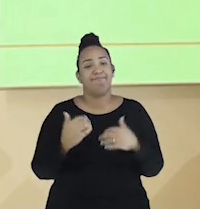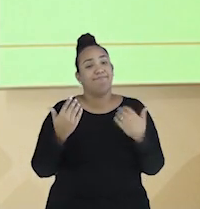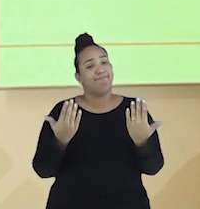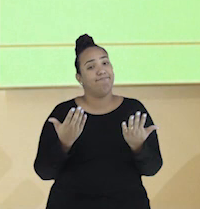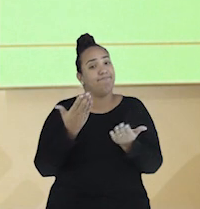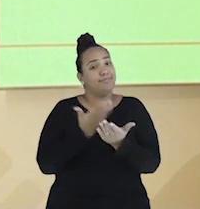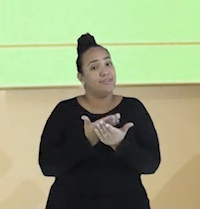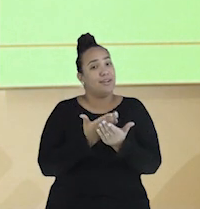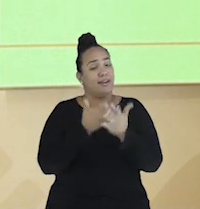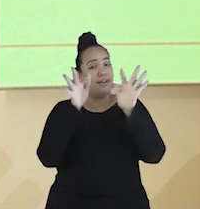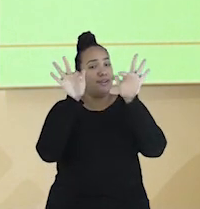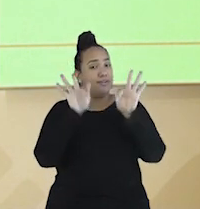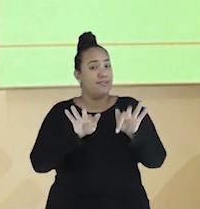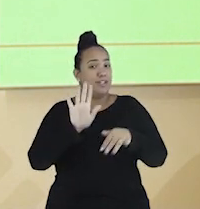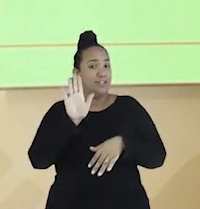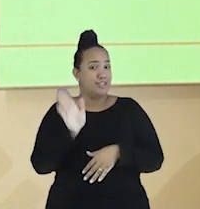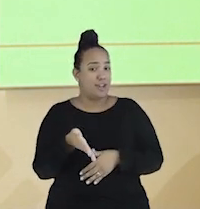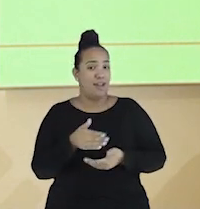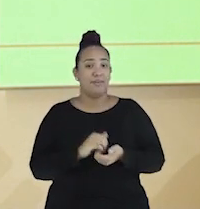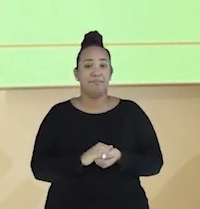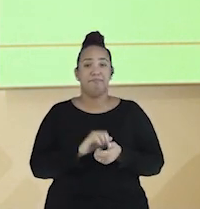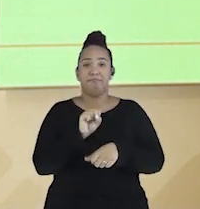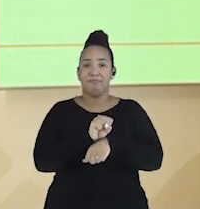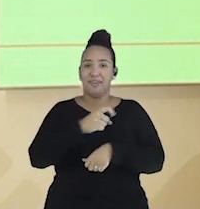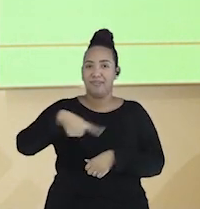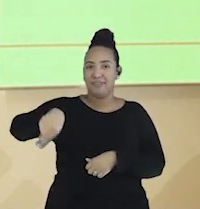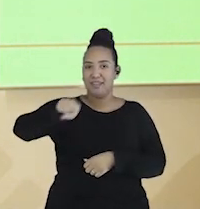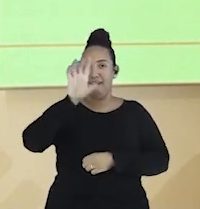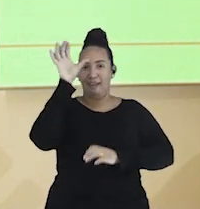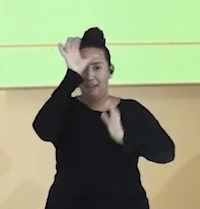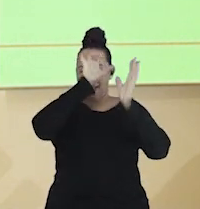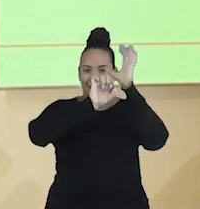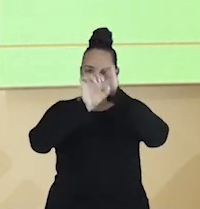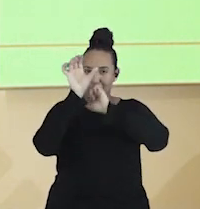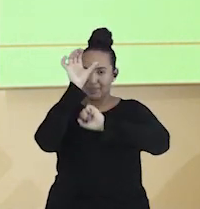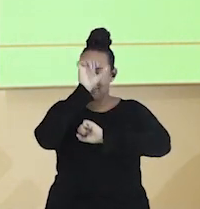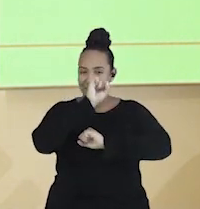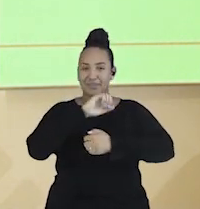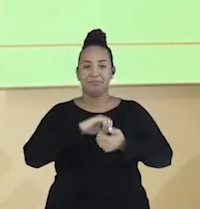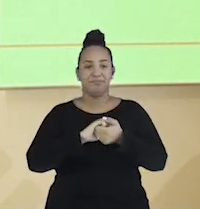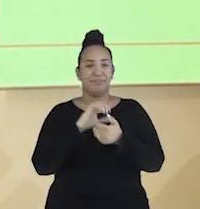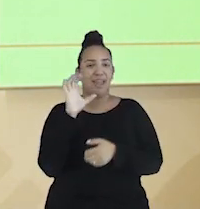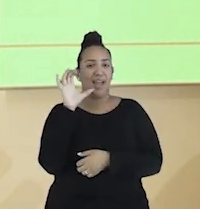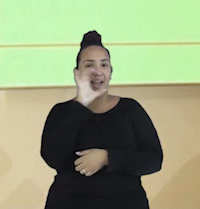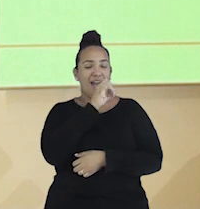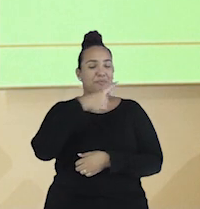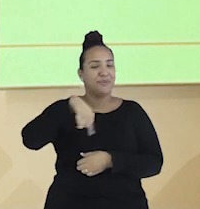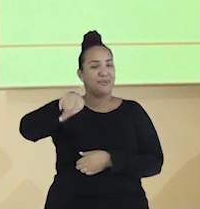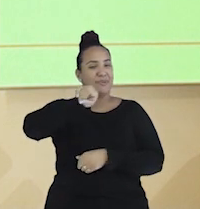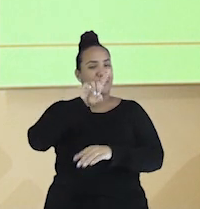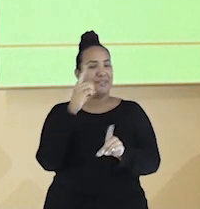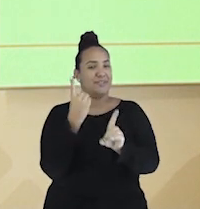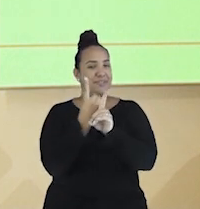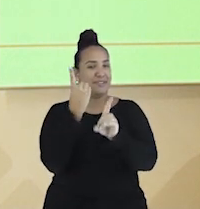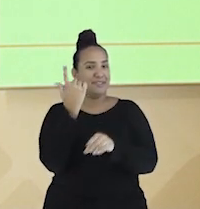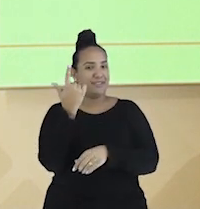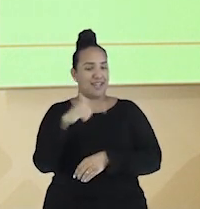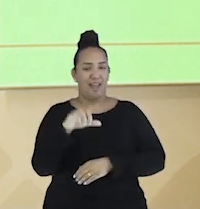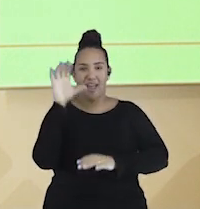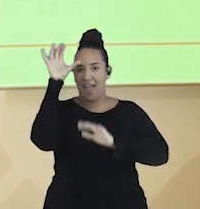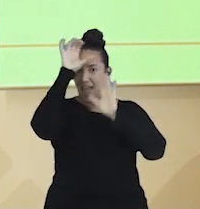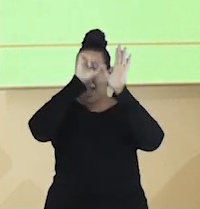Bom, pessoal, nossa aula chegou ao fim. Espero que você tenha aprendido bastante. Em breve estaremos